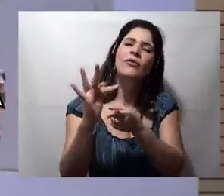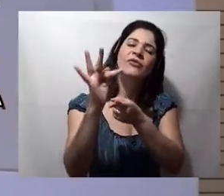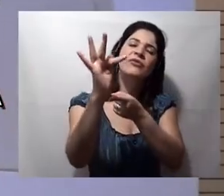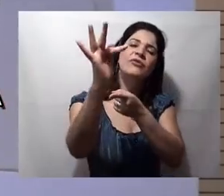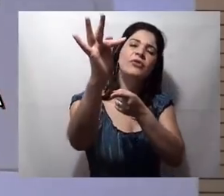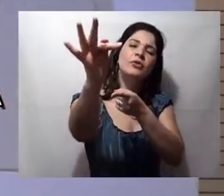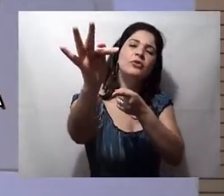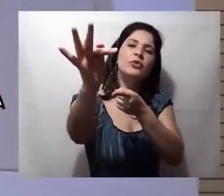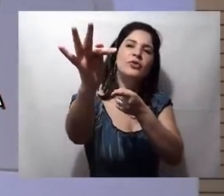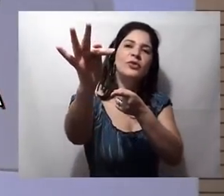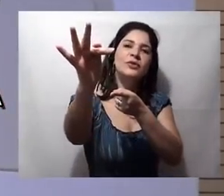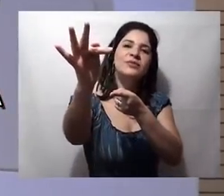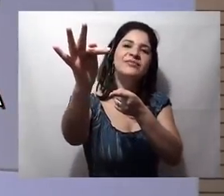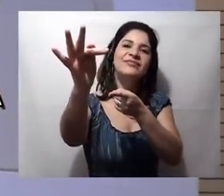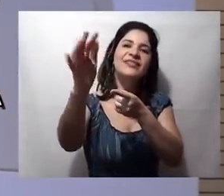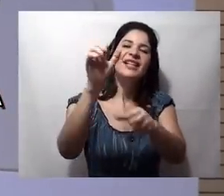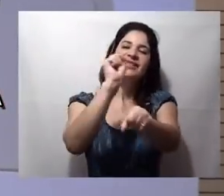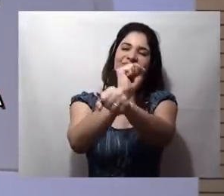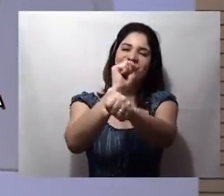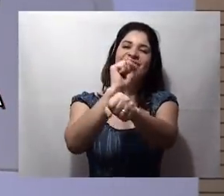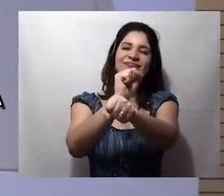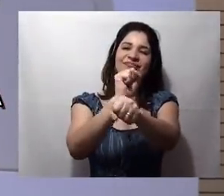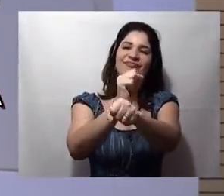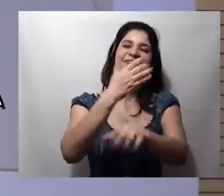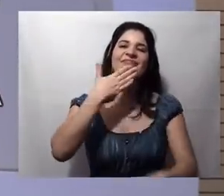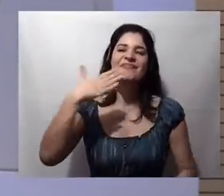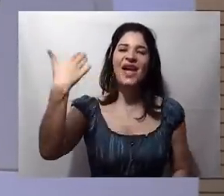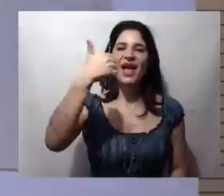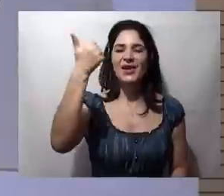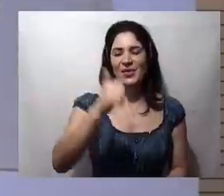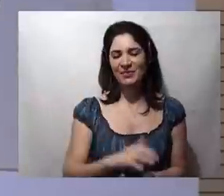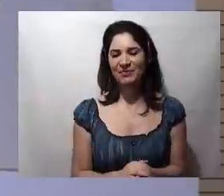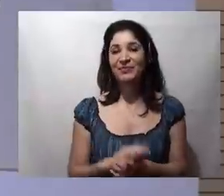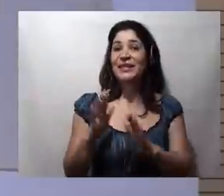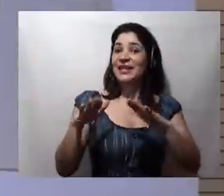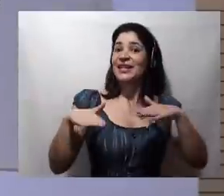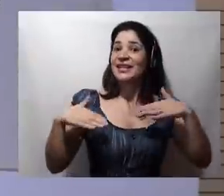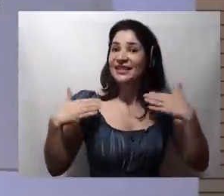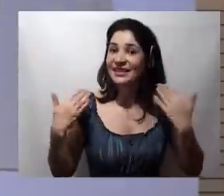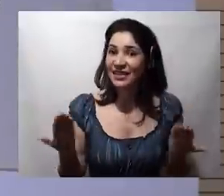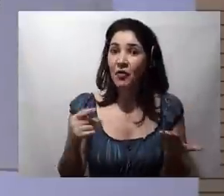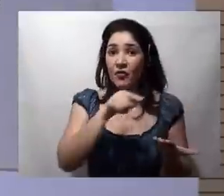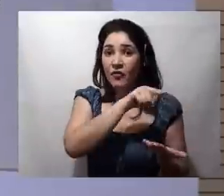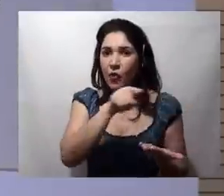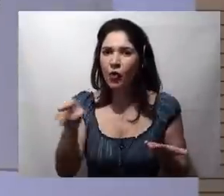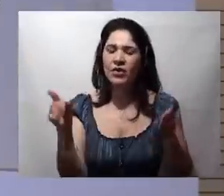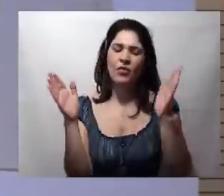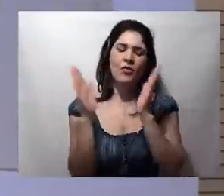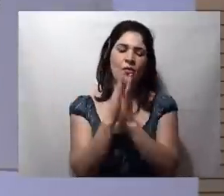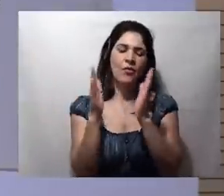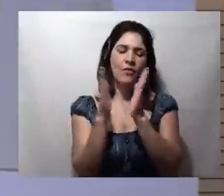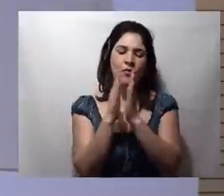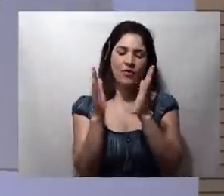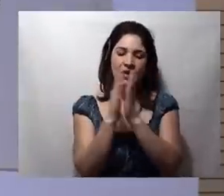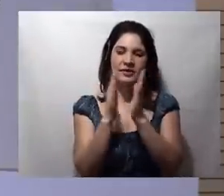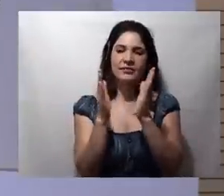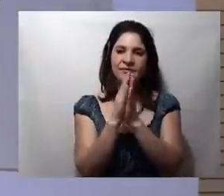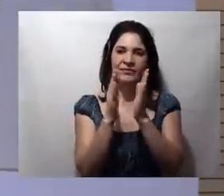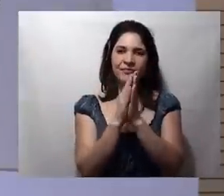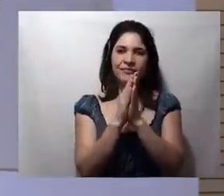futuro e uma esperança então vós orareis